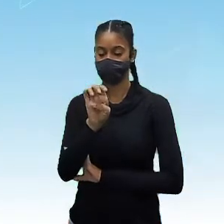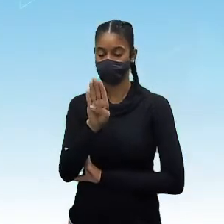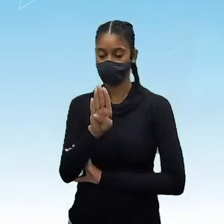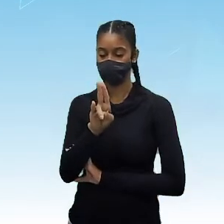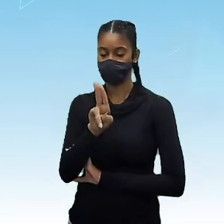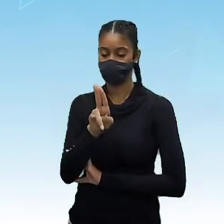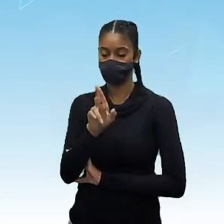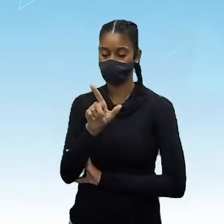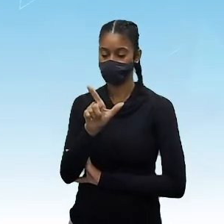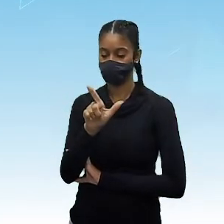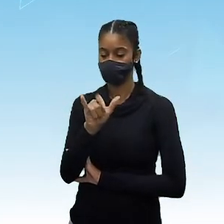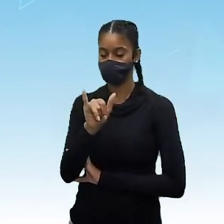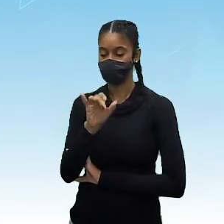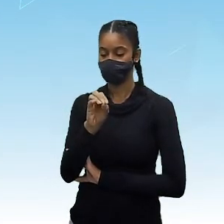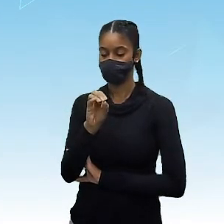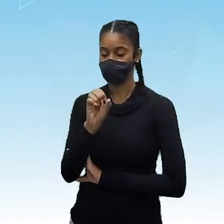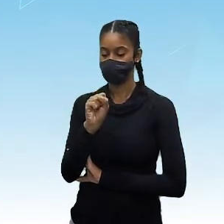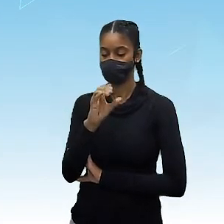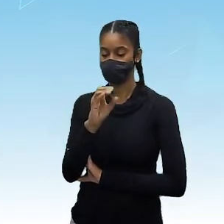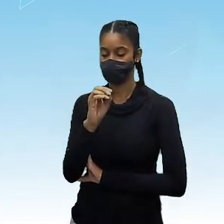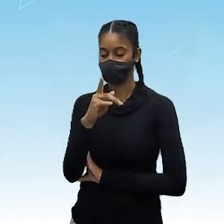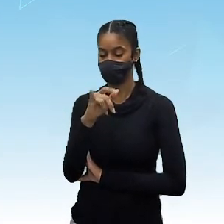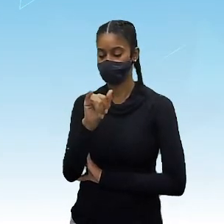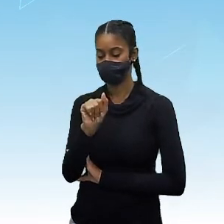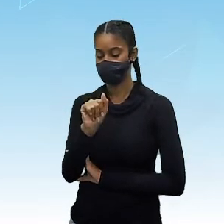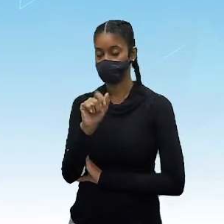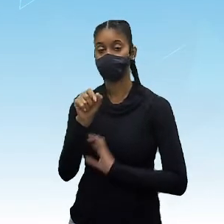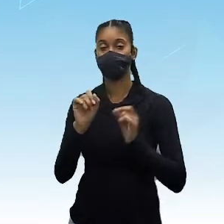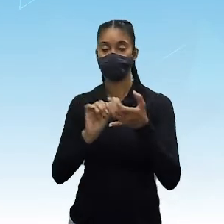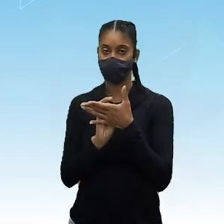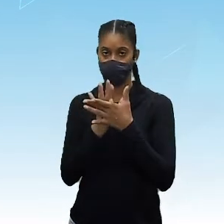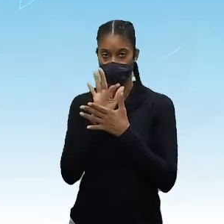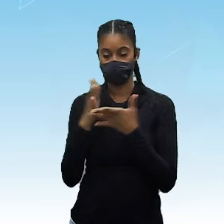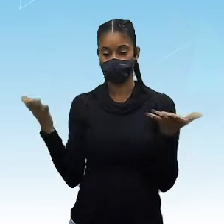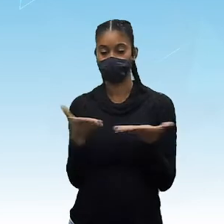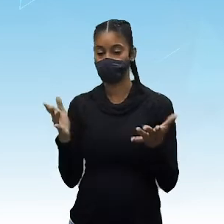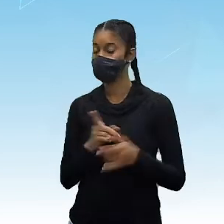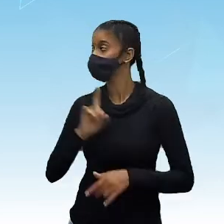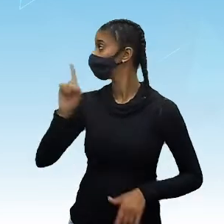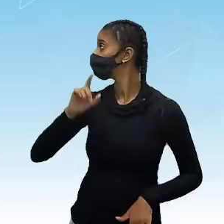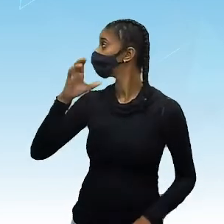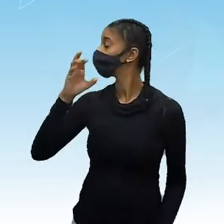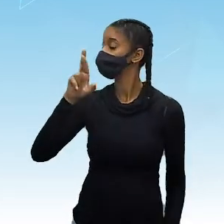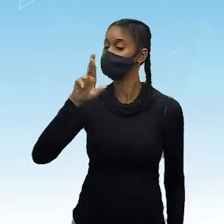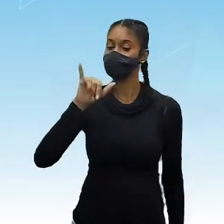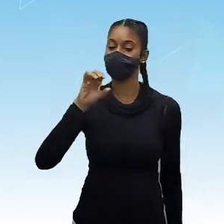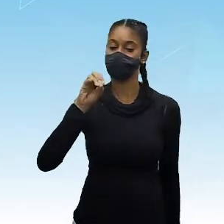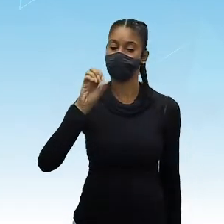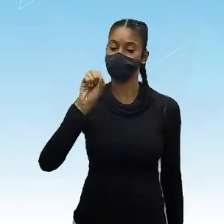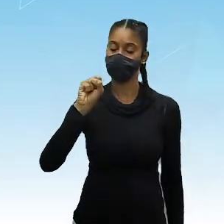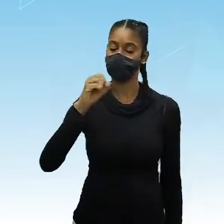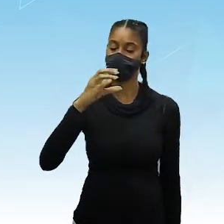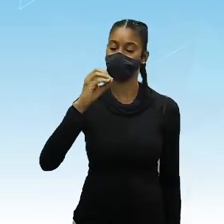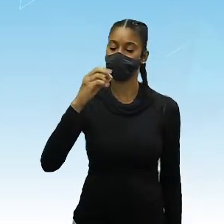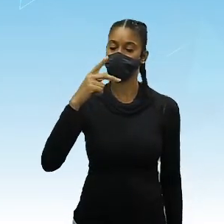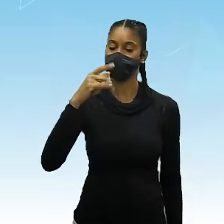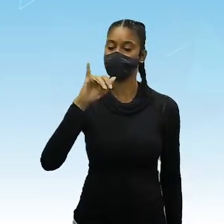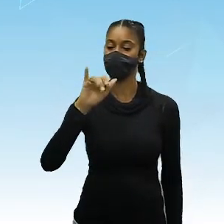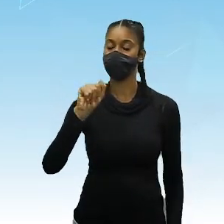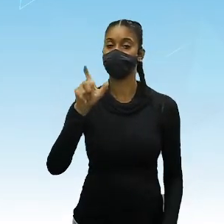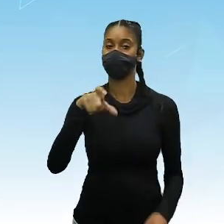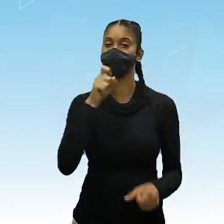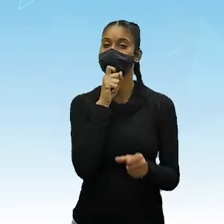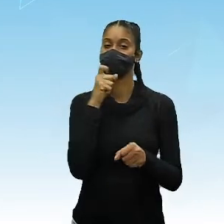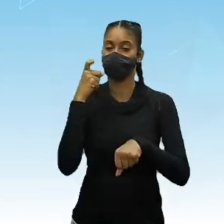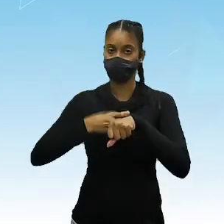da água, a crioscopia ela vai tratar do congelamento. Aí, por exemplo, a gente pode ver uma imagem da Antártida no